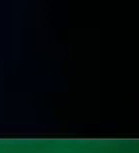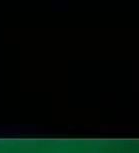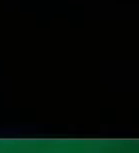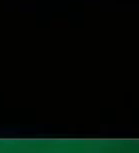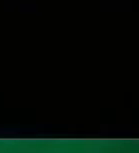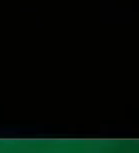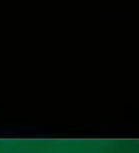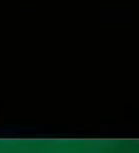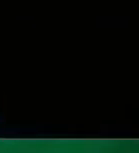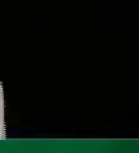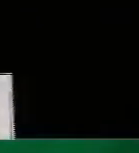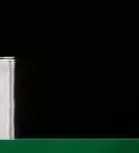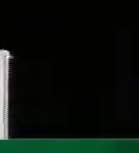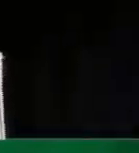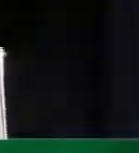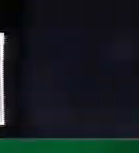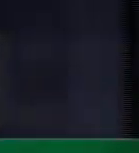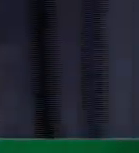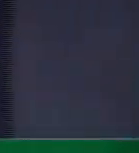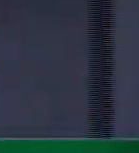Dr. Fernando Seffner,